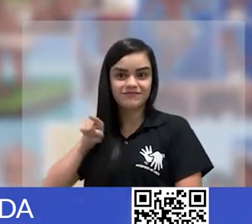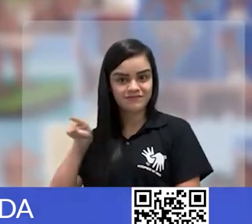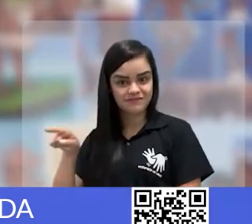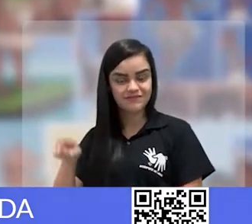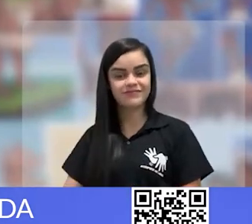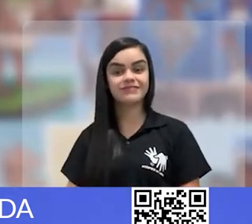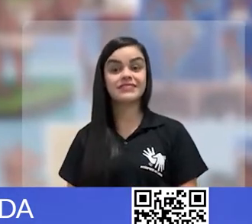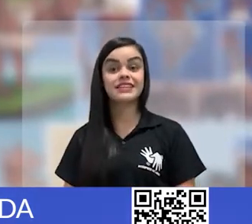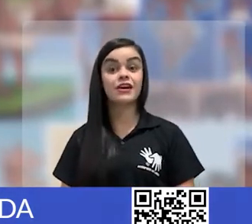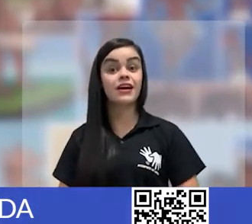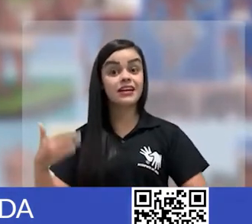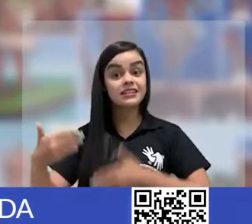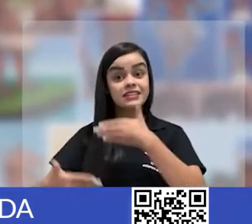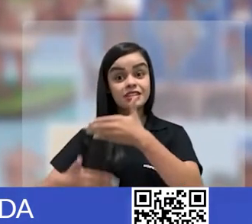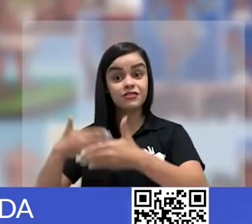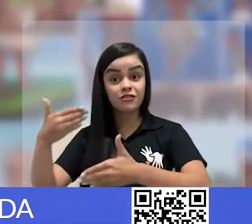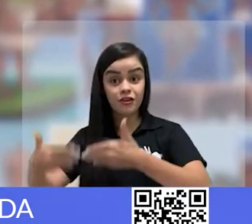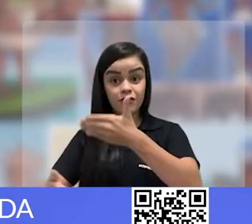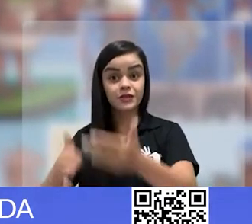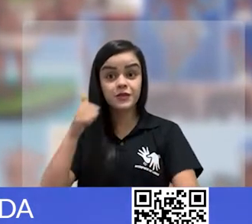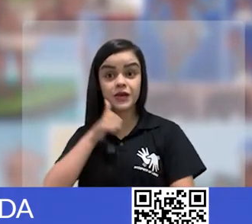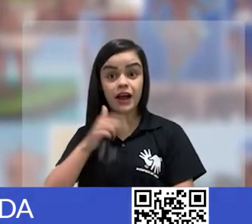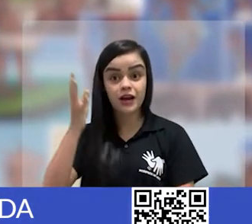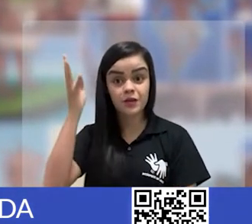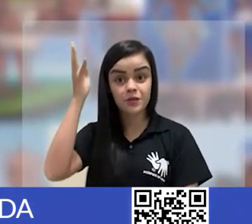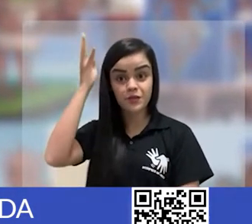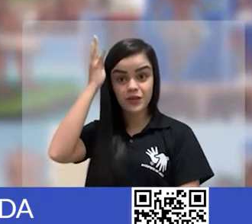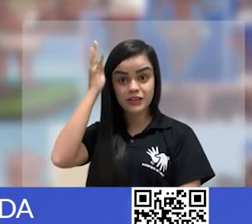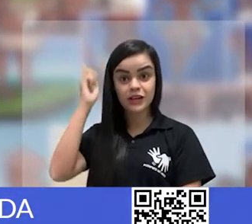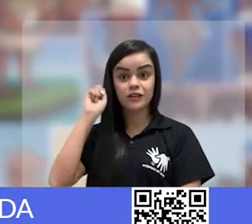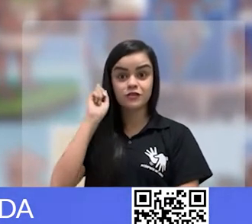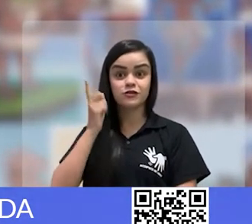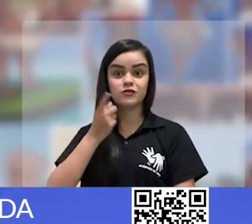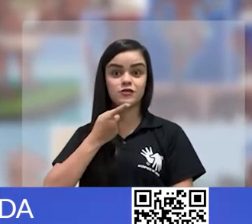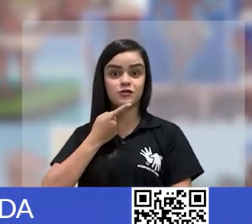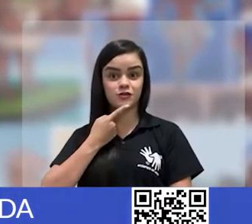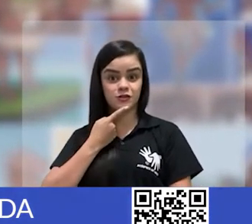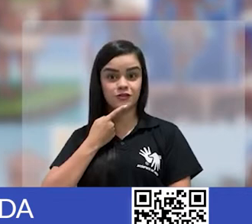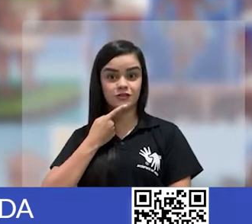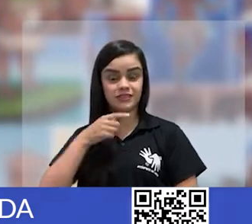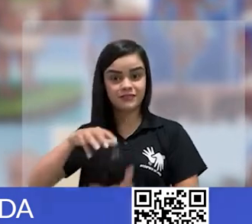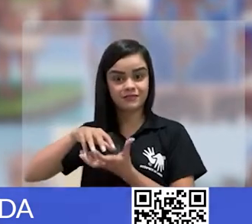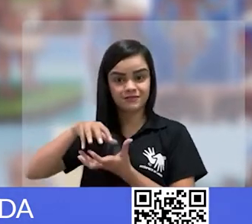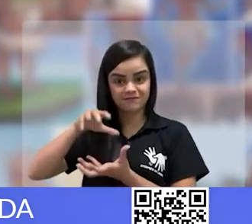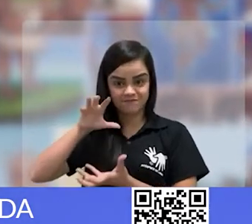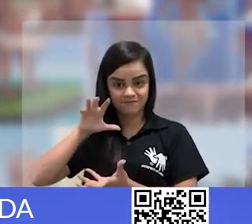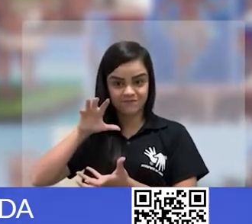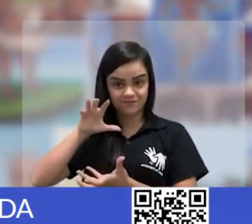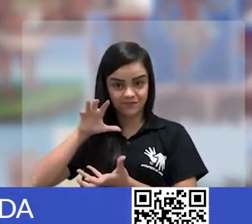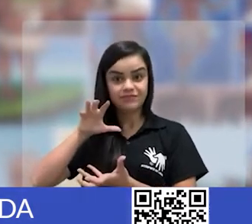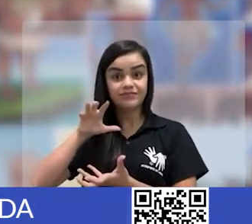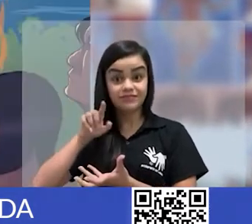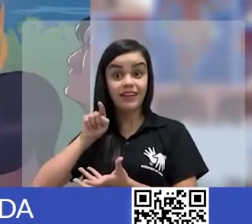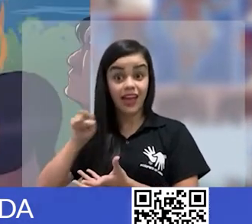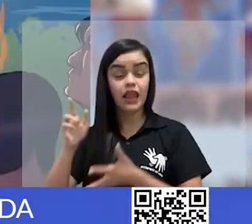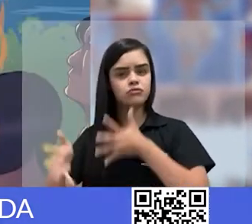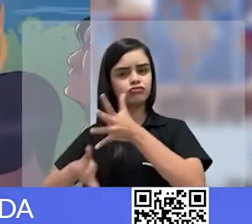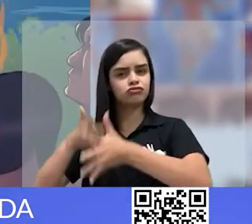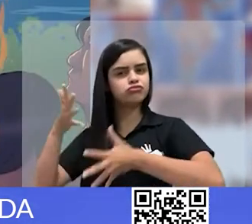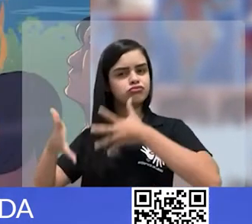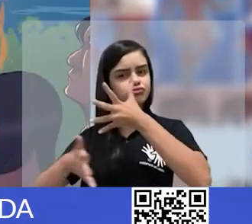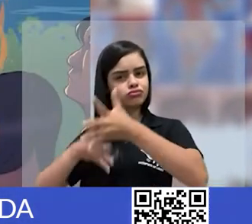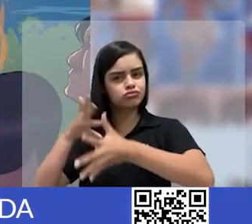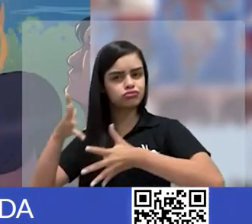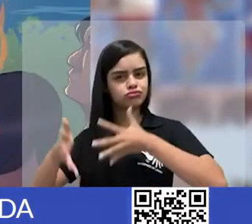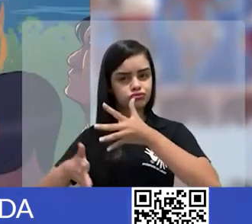sinais, e na língua de sinais da etnia terena. Ela concorre na categoria de produção para outras linguagens no troféu